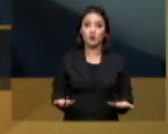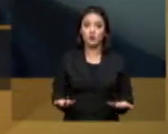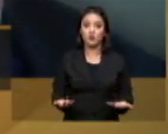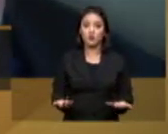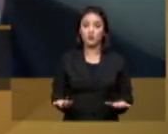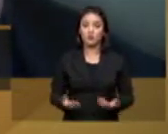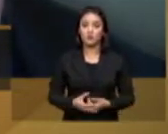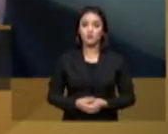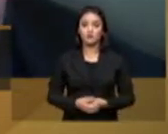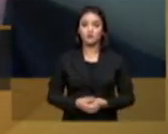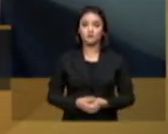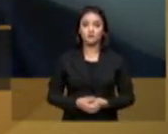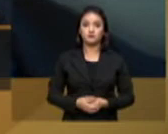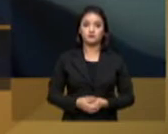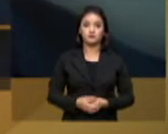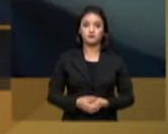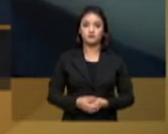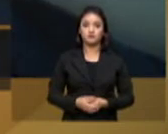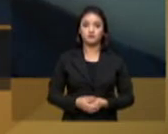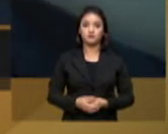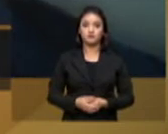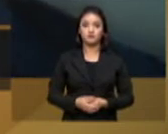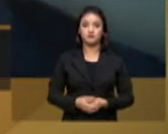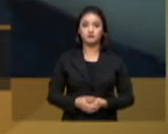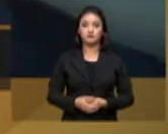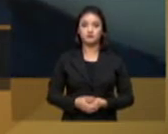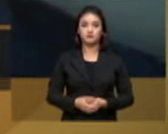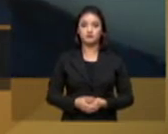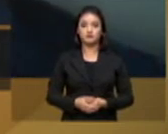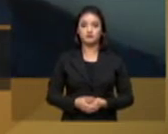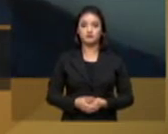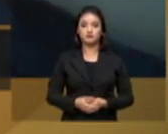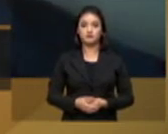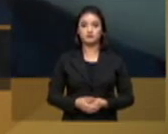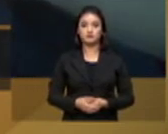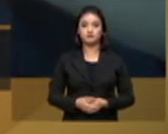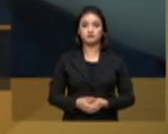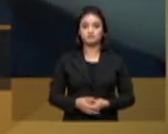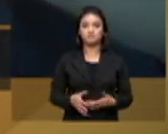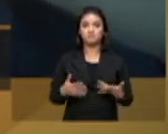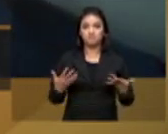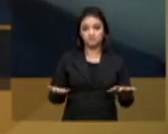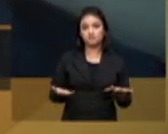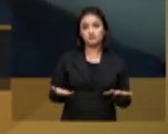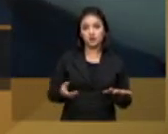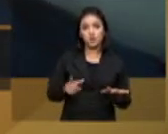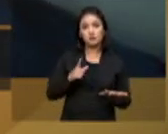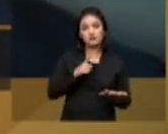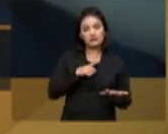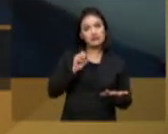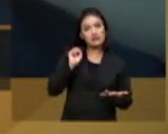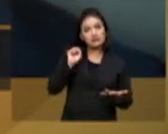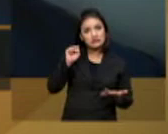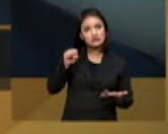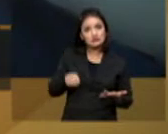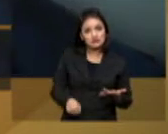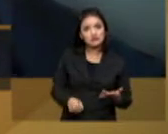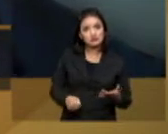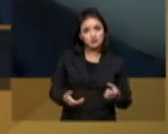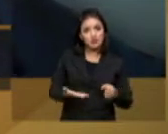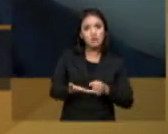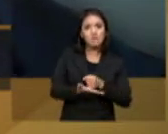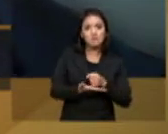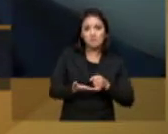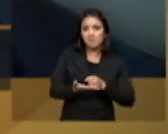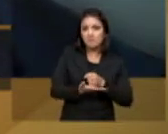mais do que em tantos outros casos, há fundamentos, sim, legítimos para